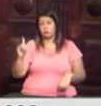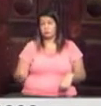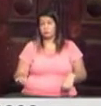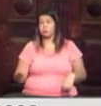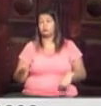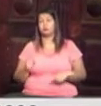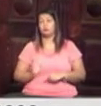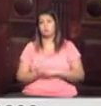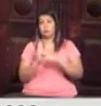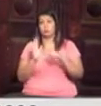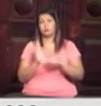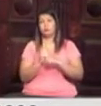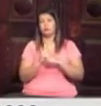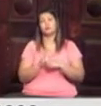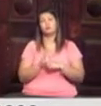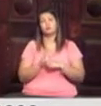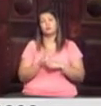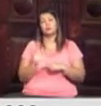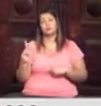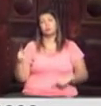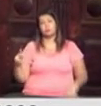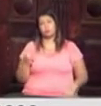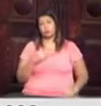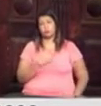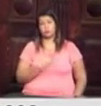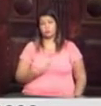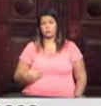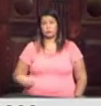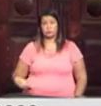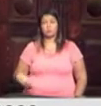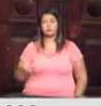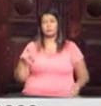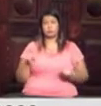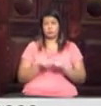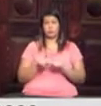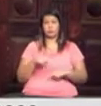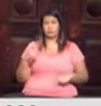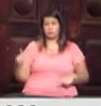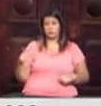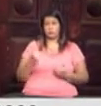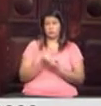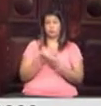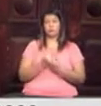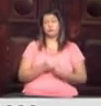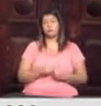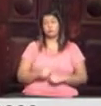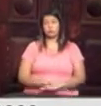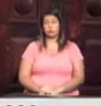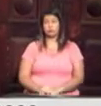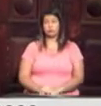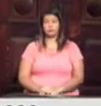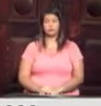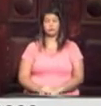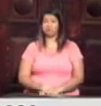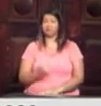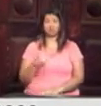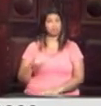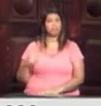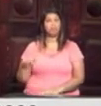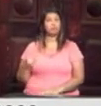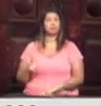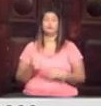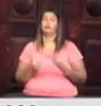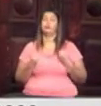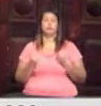eventual impedimento do governador e do vice-governador do Estado. Eu acho que não há mais possibilidade